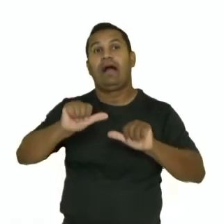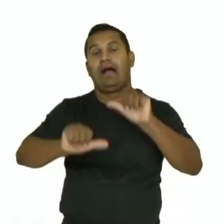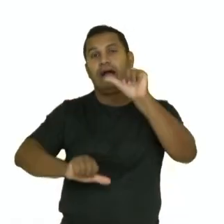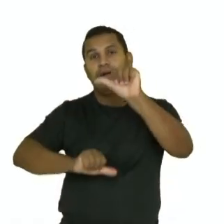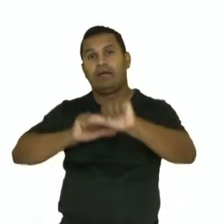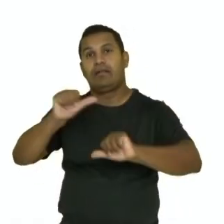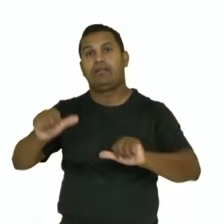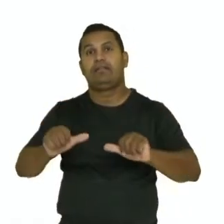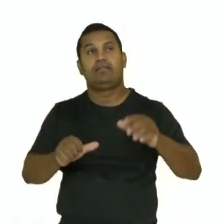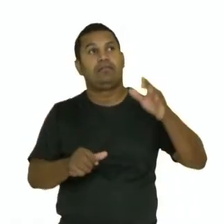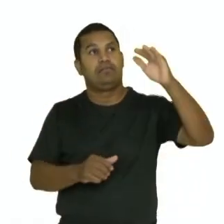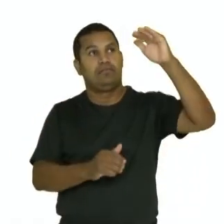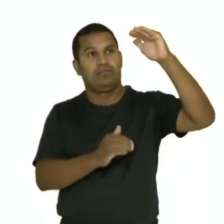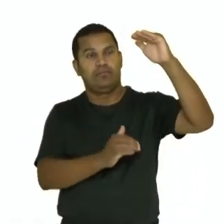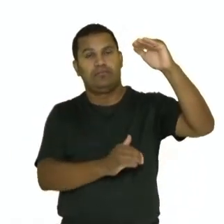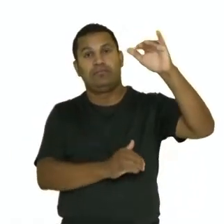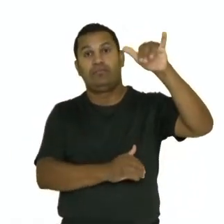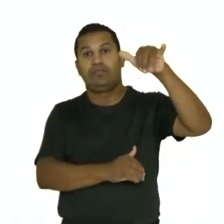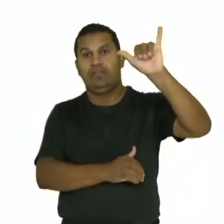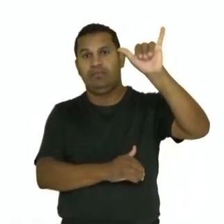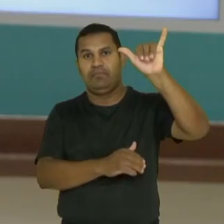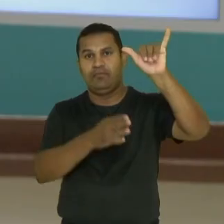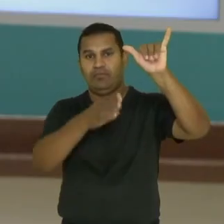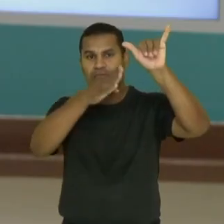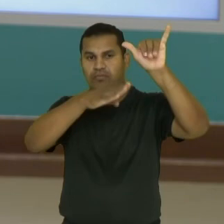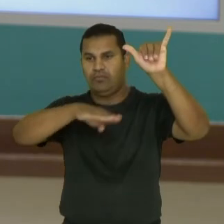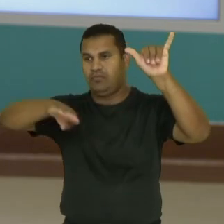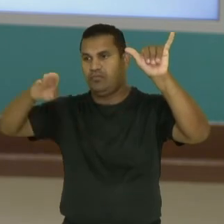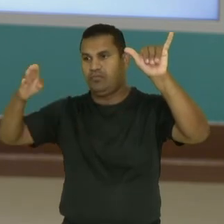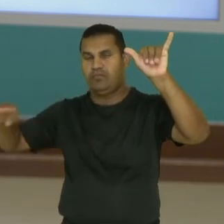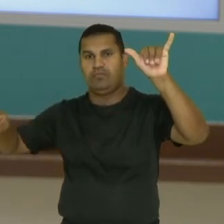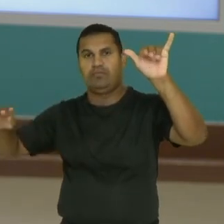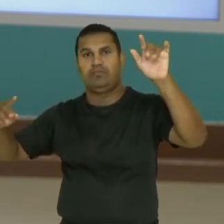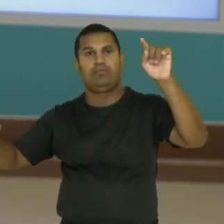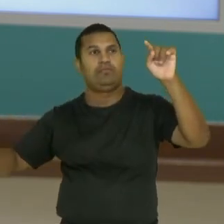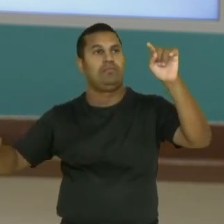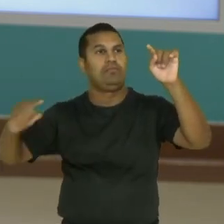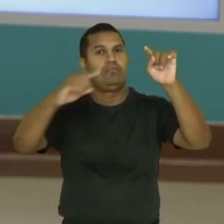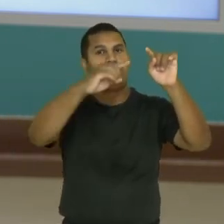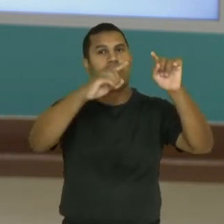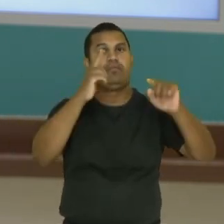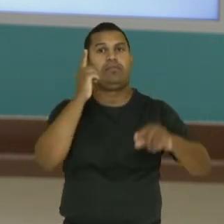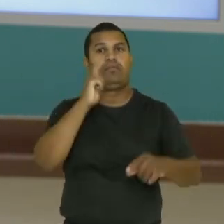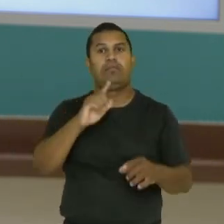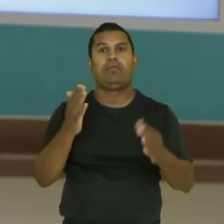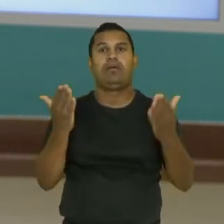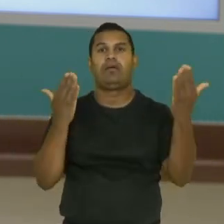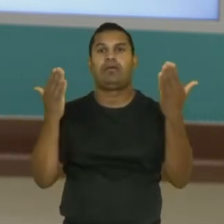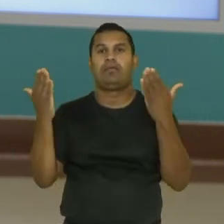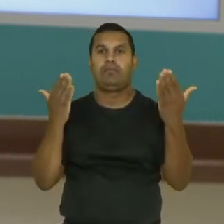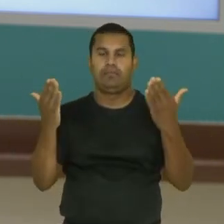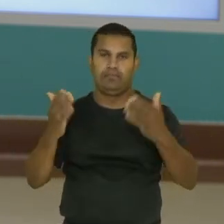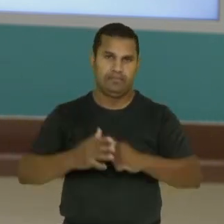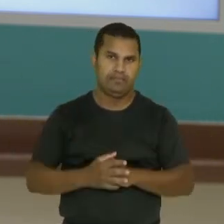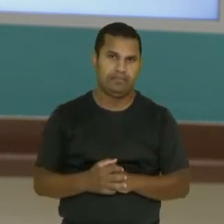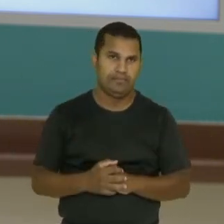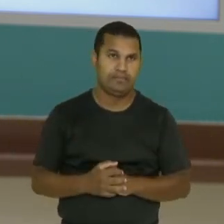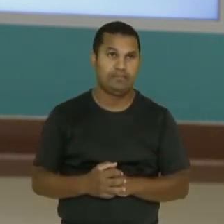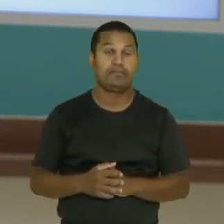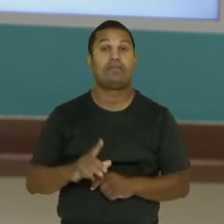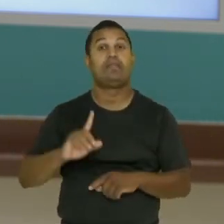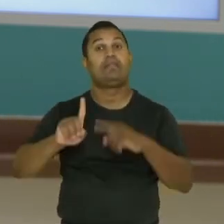consegue fazer um resumo, né, detalhado de cada parâmetro para aí conseguirmos fazer a aplicabilidade nos